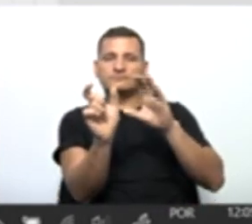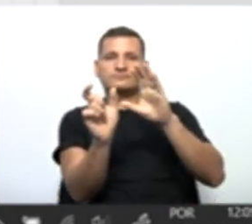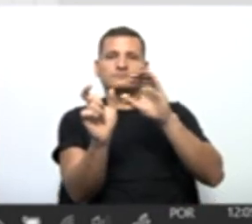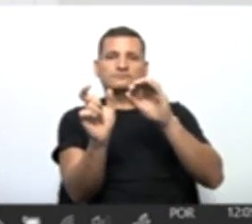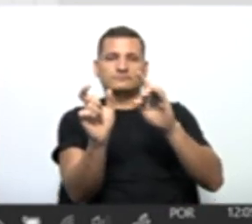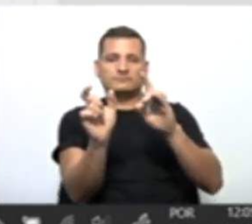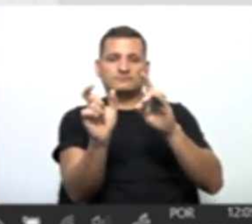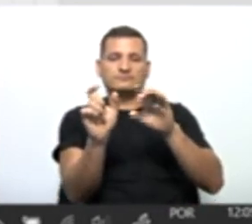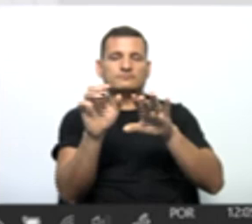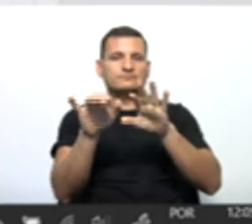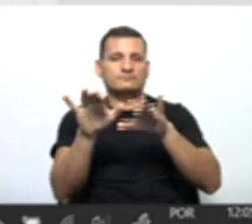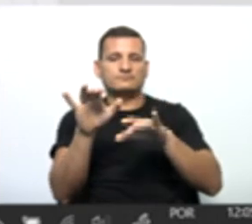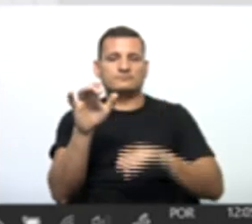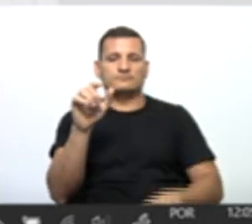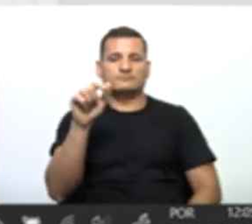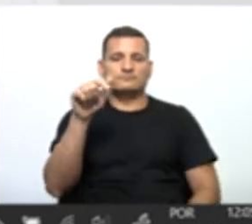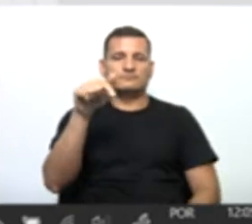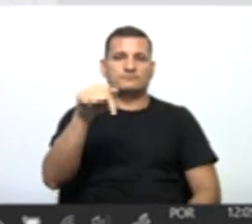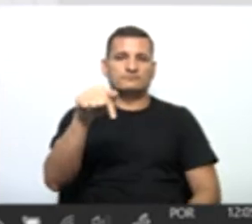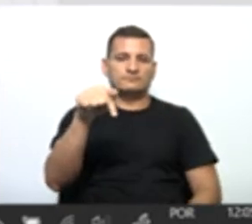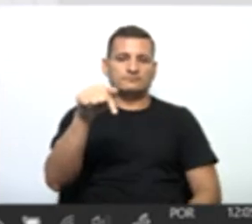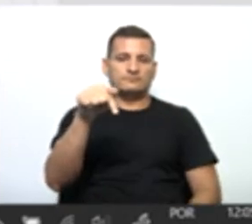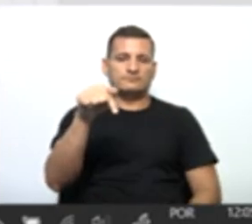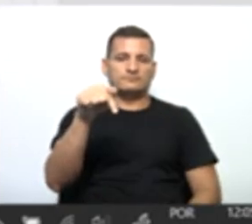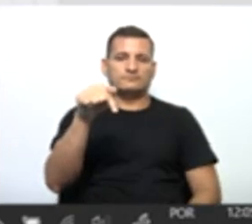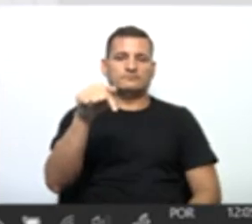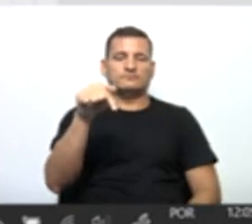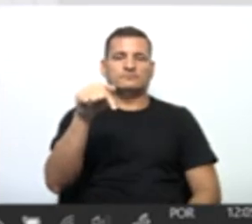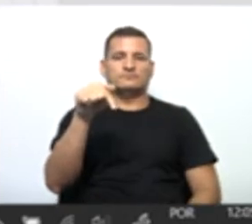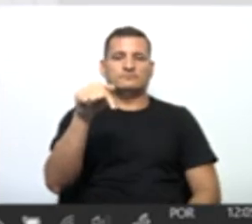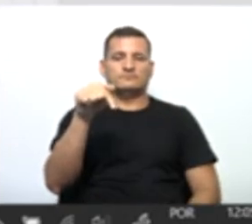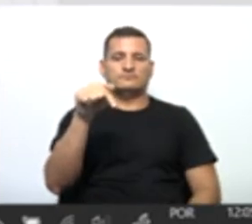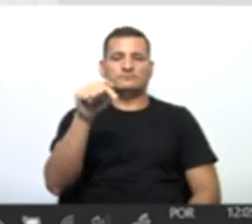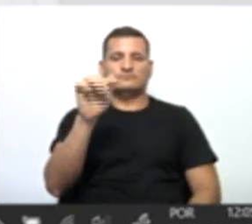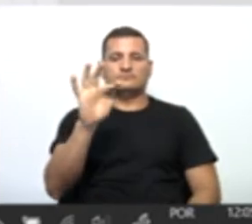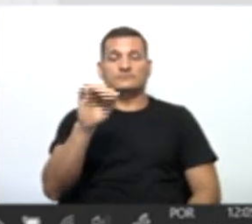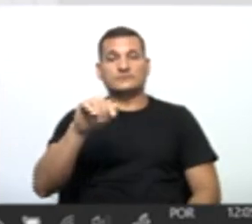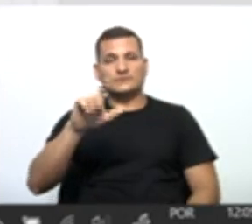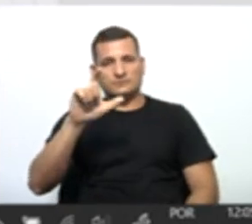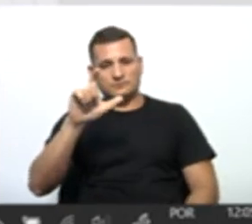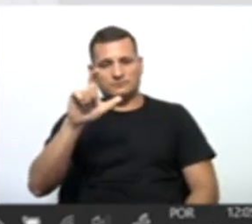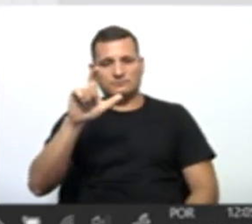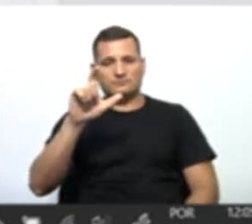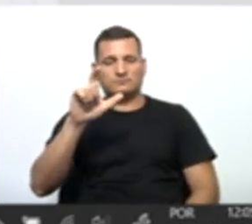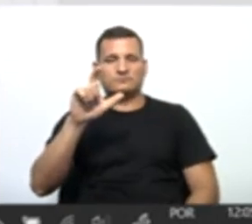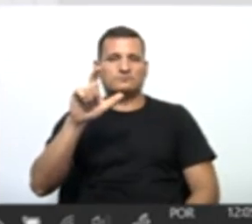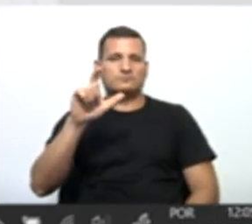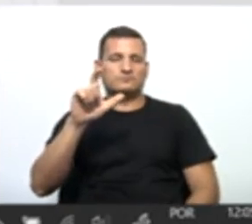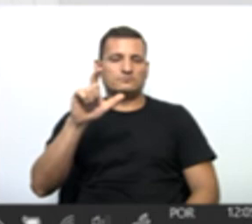O que e tem que diferenciar maiúscula para as minúsculas, né? Senão vai dar